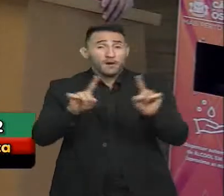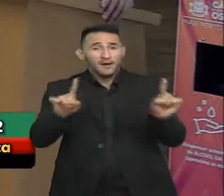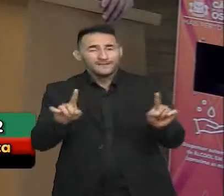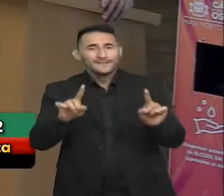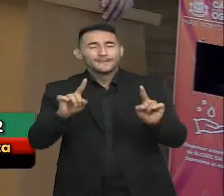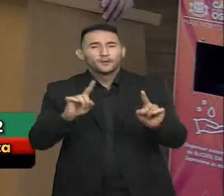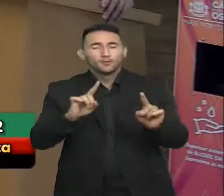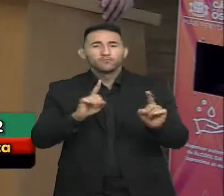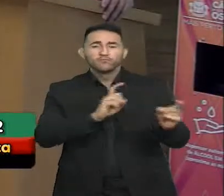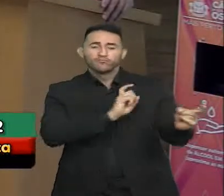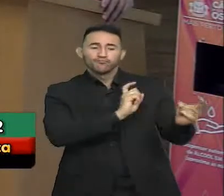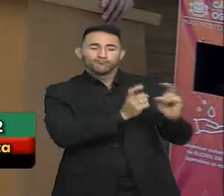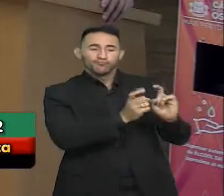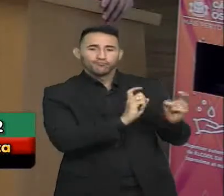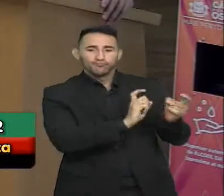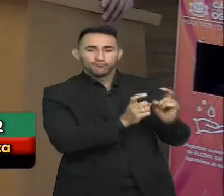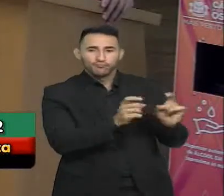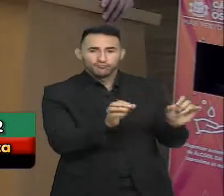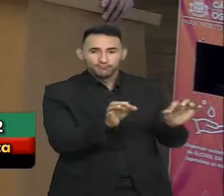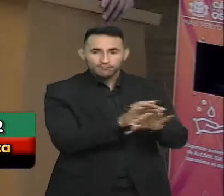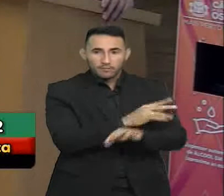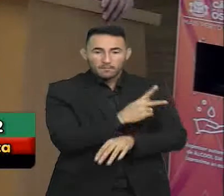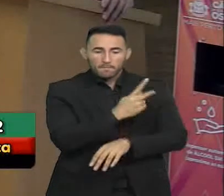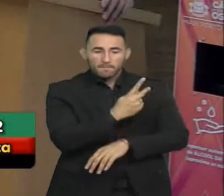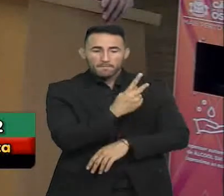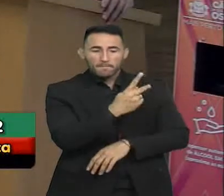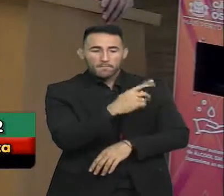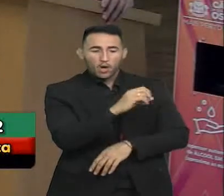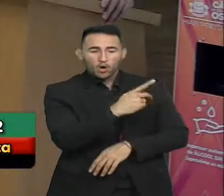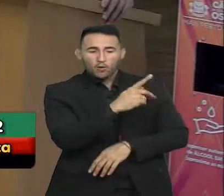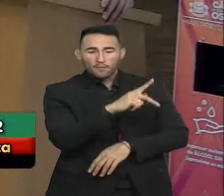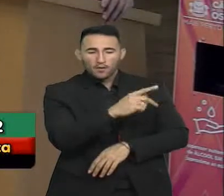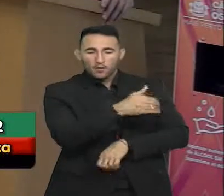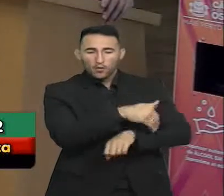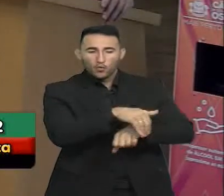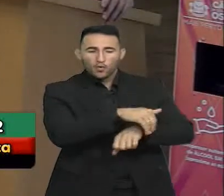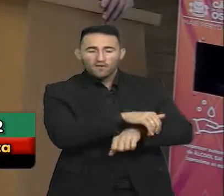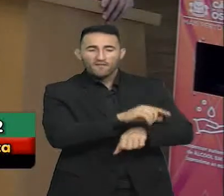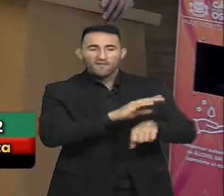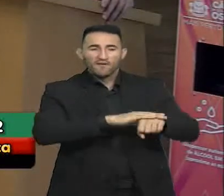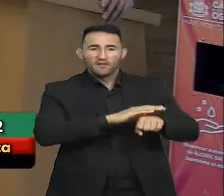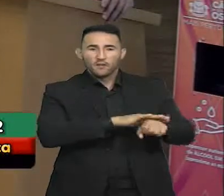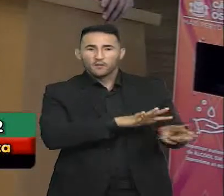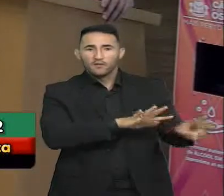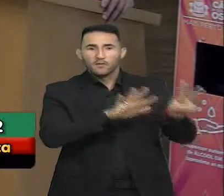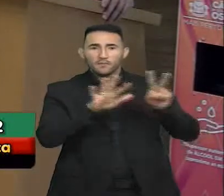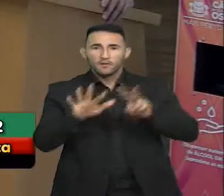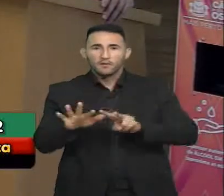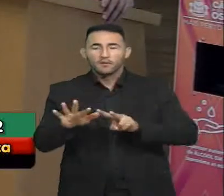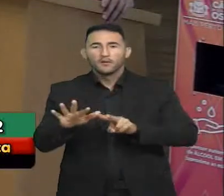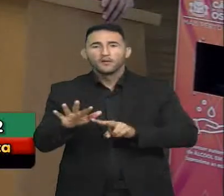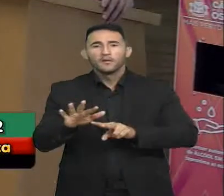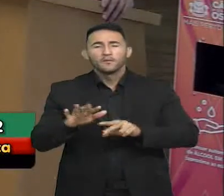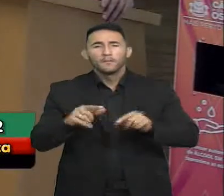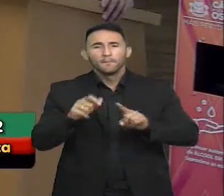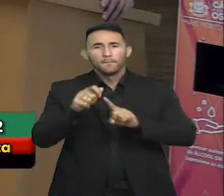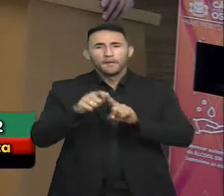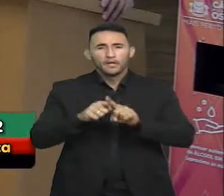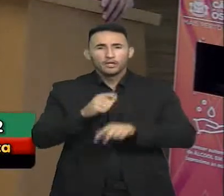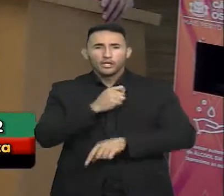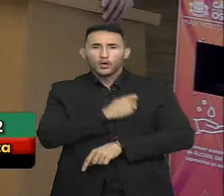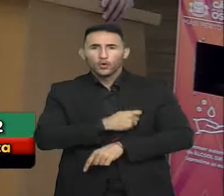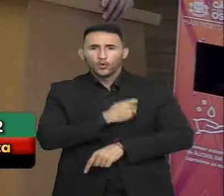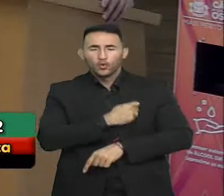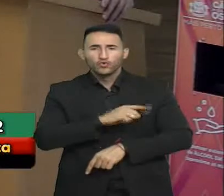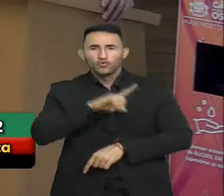acabei de sair de uma reunião do Núcleo Pop Rua, ao qual nós realizaremos uma semana em defesa da população em situação de rua no mês de agosto,